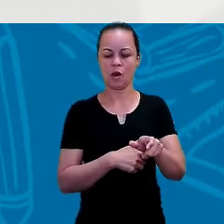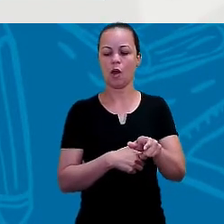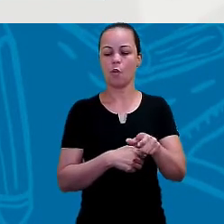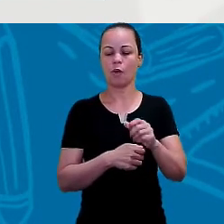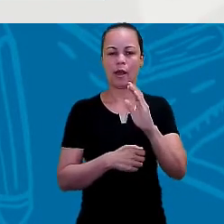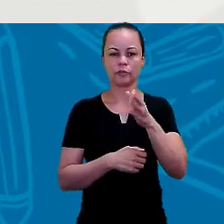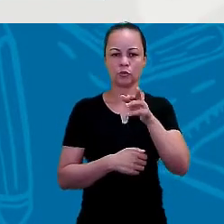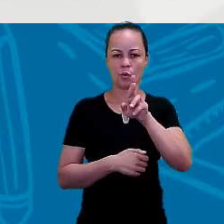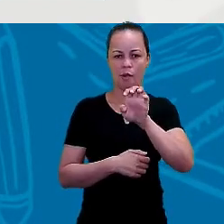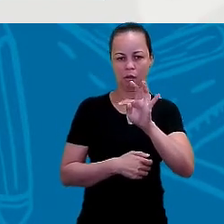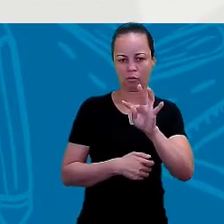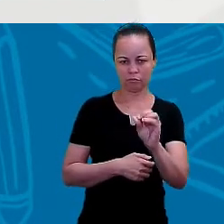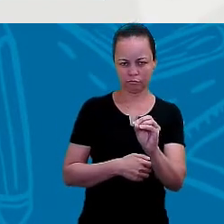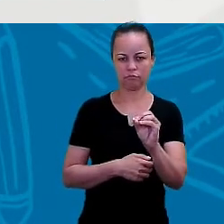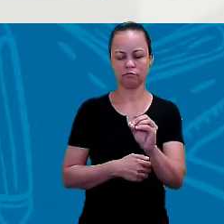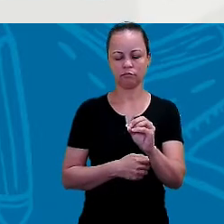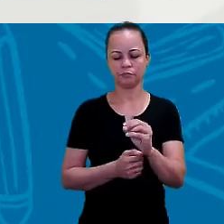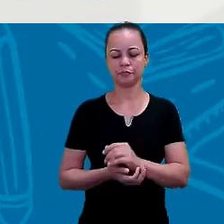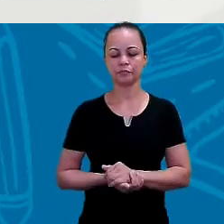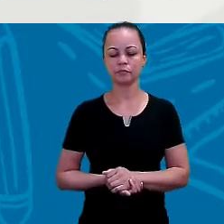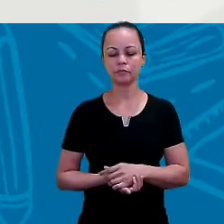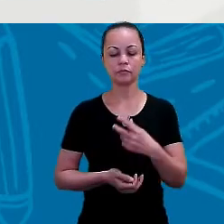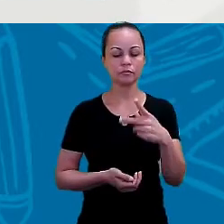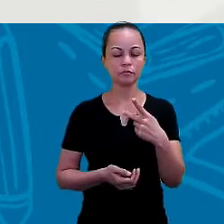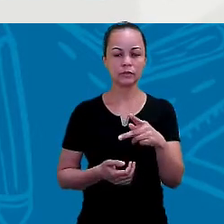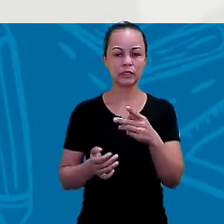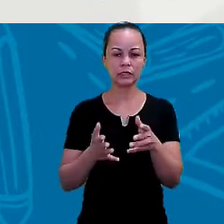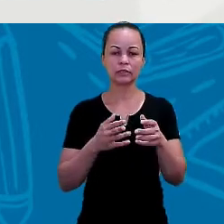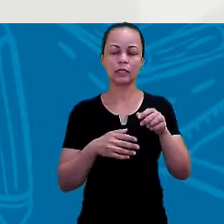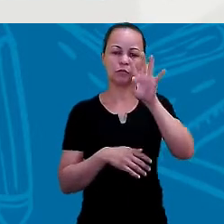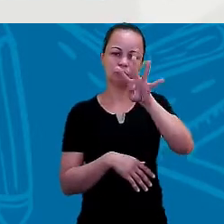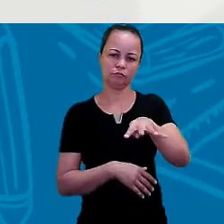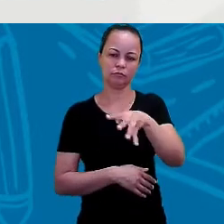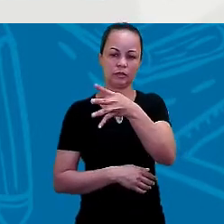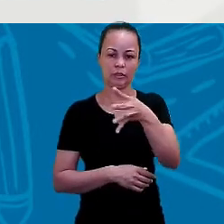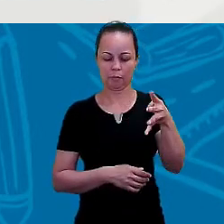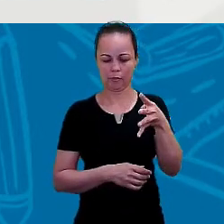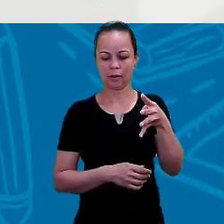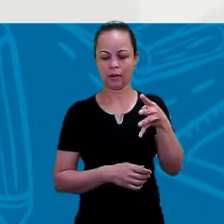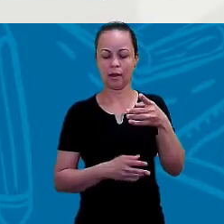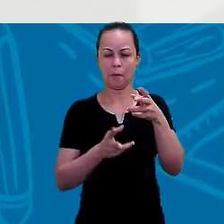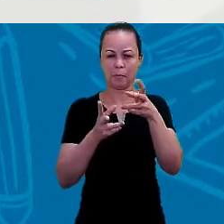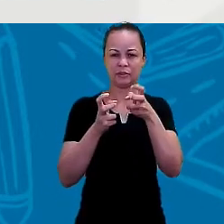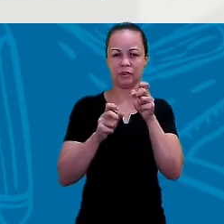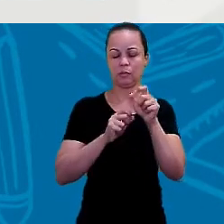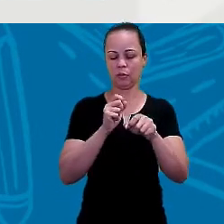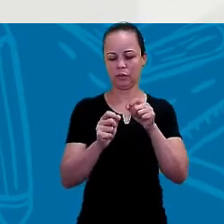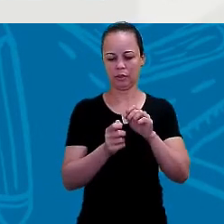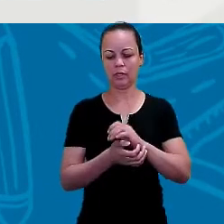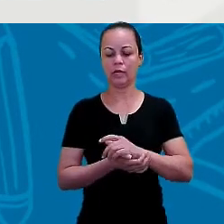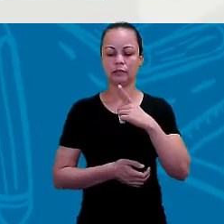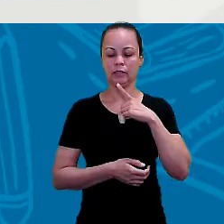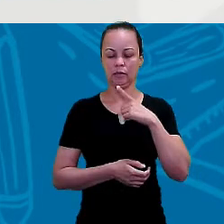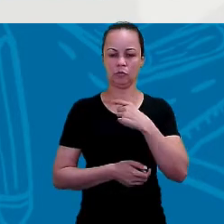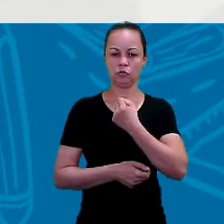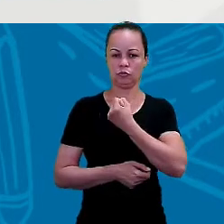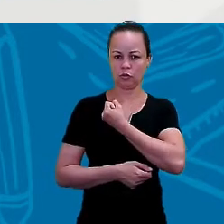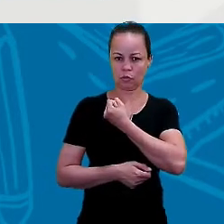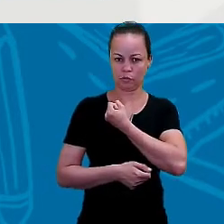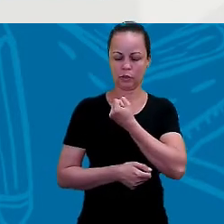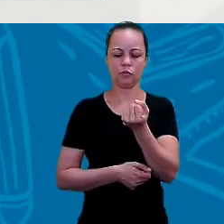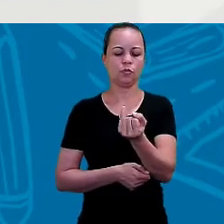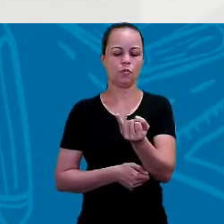Os pronomes pessoais do caso reto, nós temos aqui nessa tabelinha. Percebam que na tabelinha temos número, é a